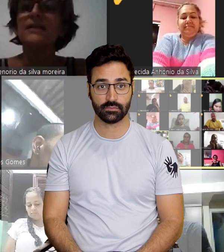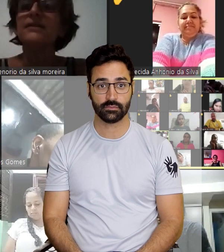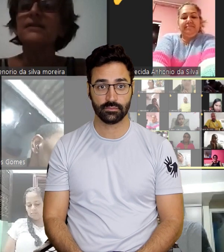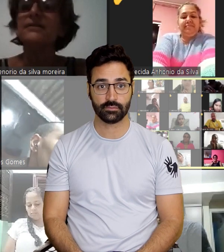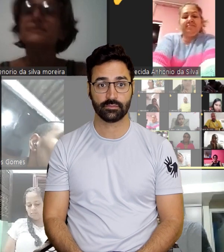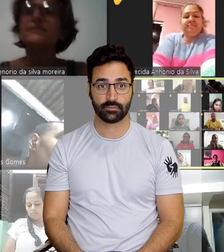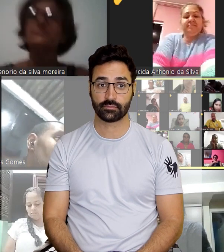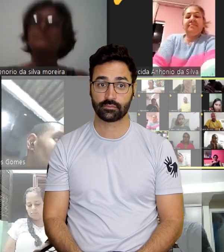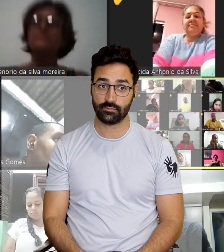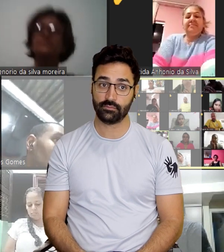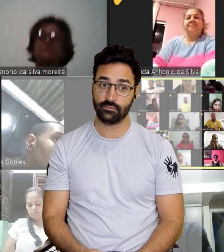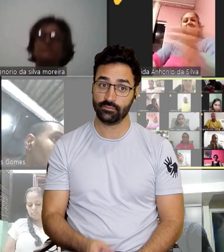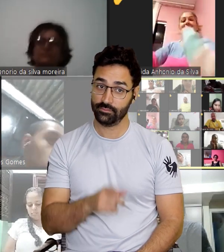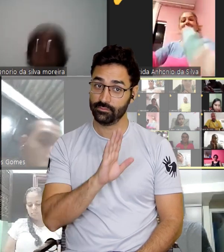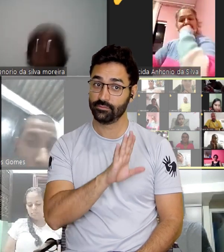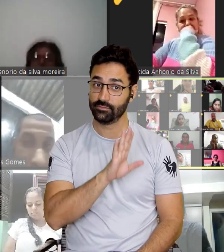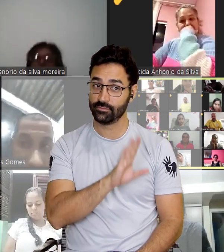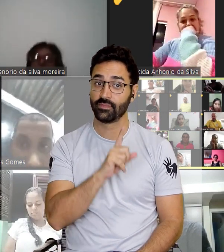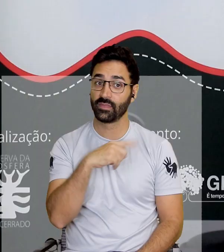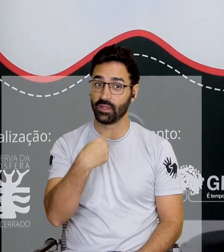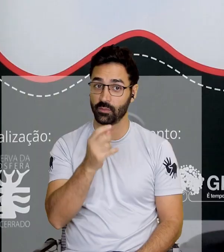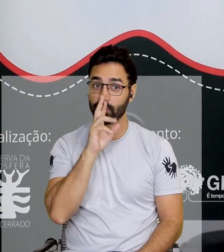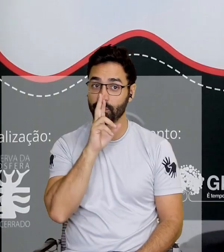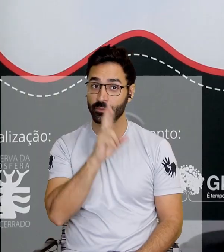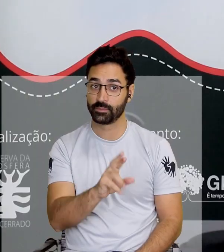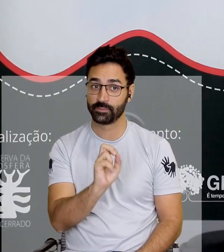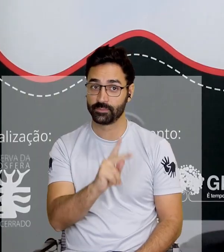Vou pular então, Jaqueline, depois você responde.